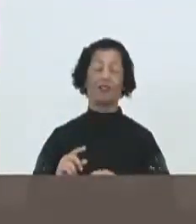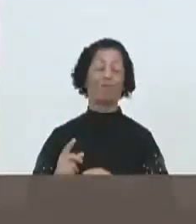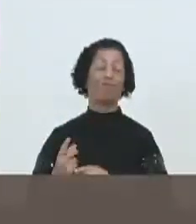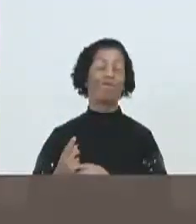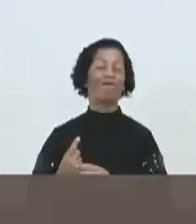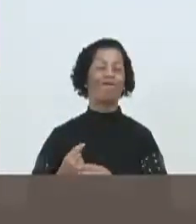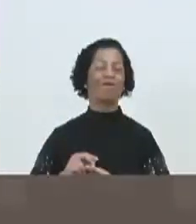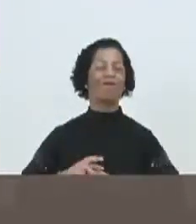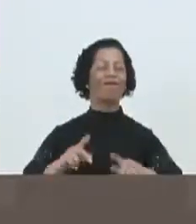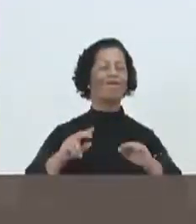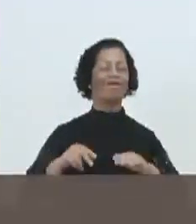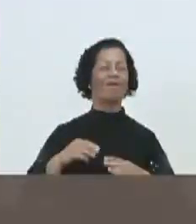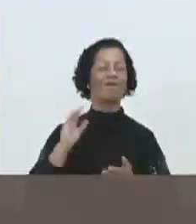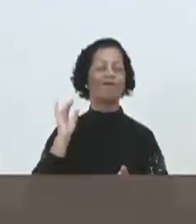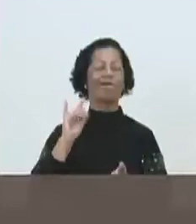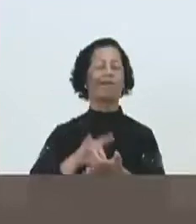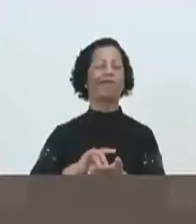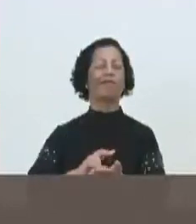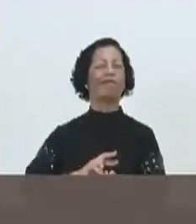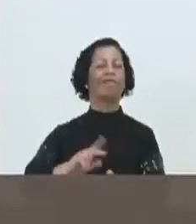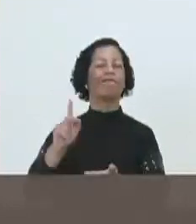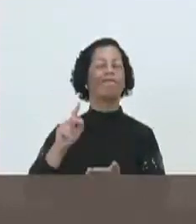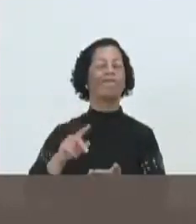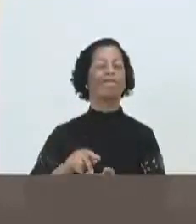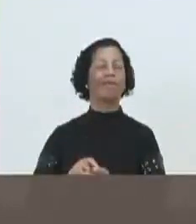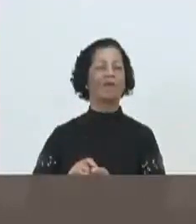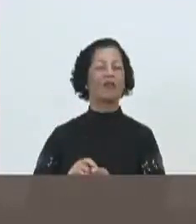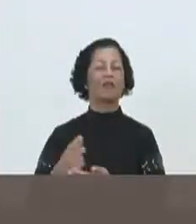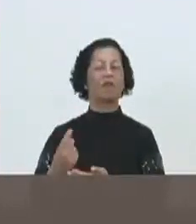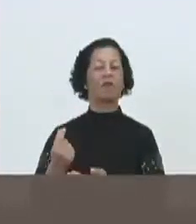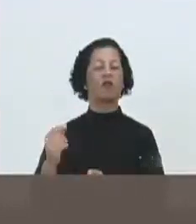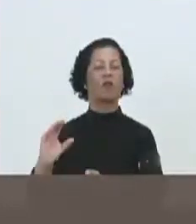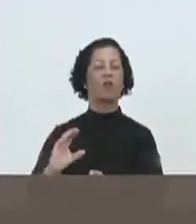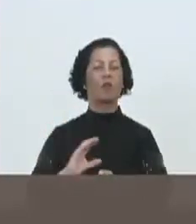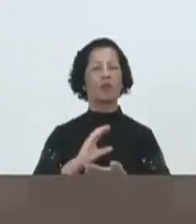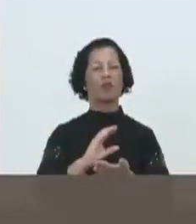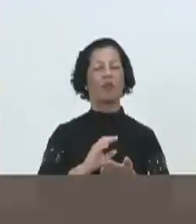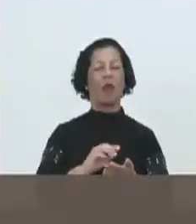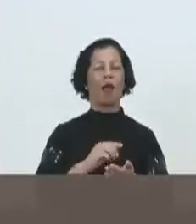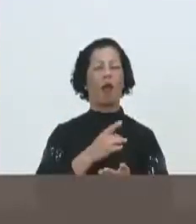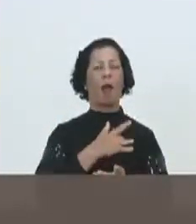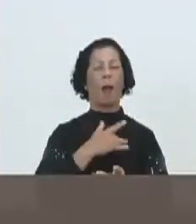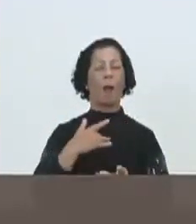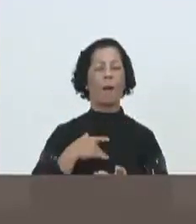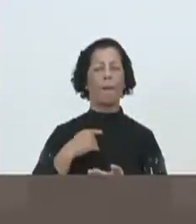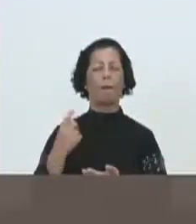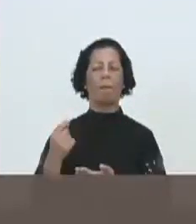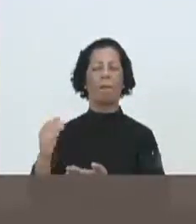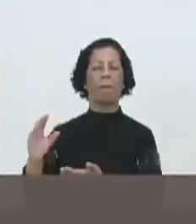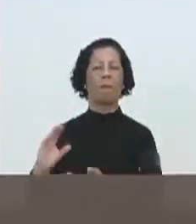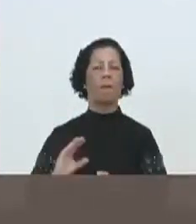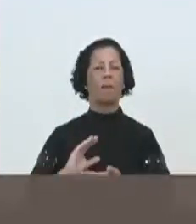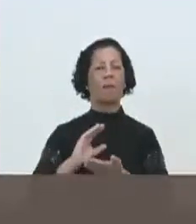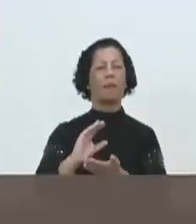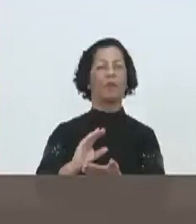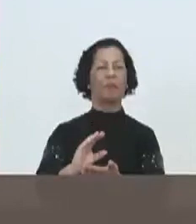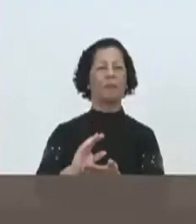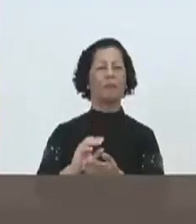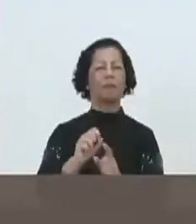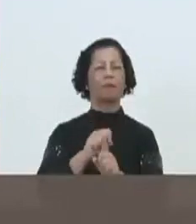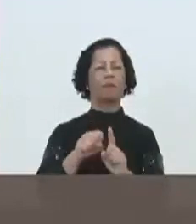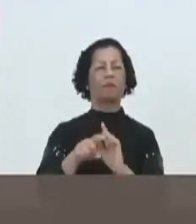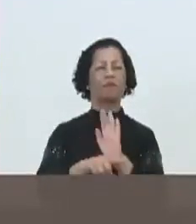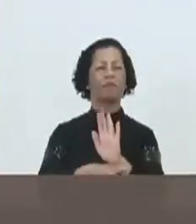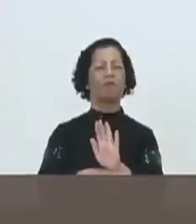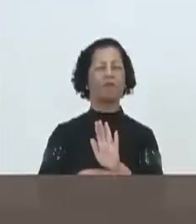eh principalmente nas questões da Saúde Nas questões eh assistenciais